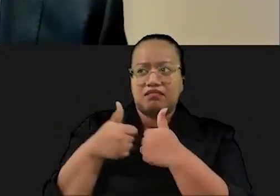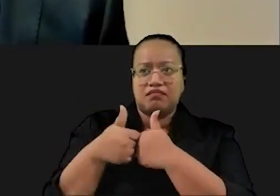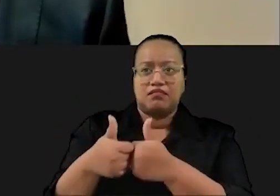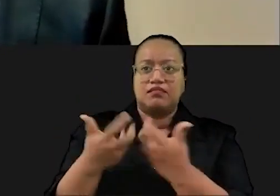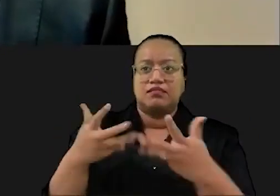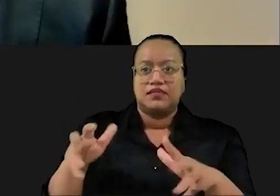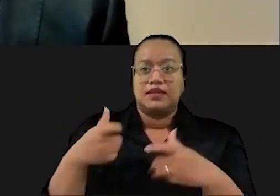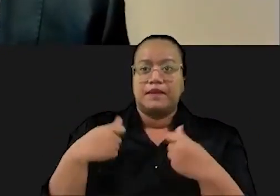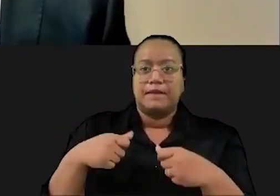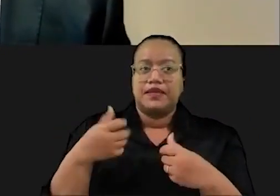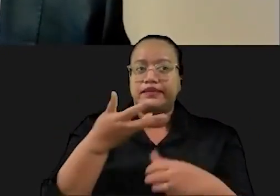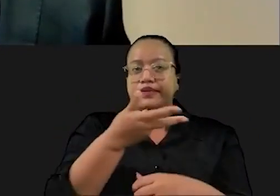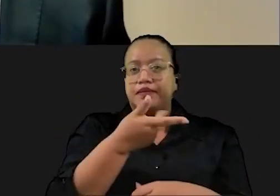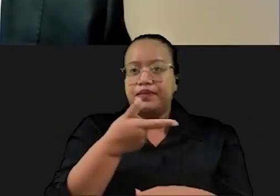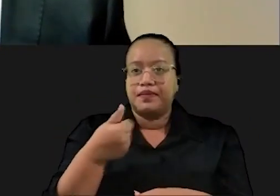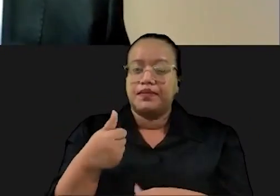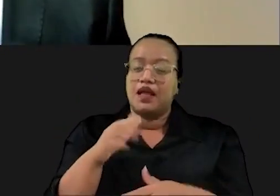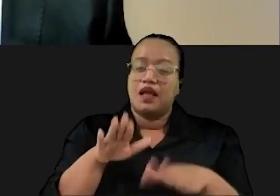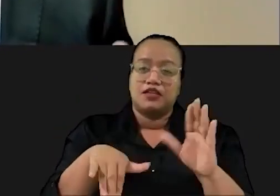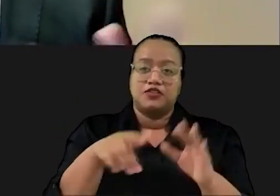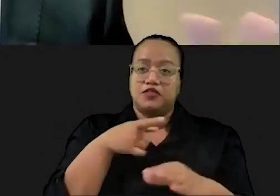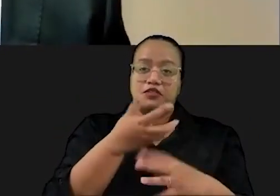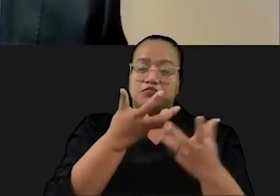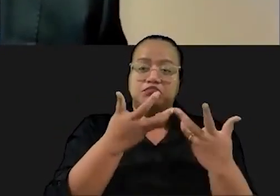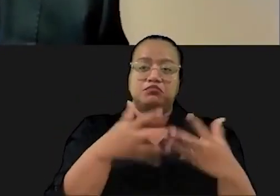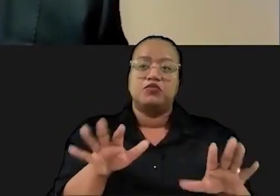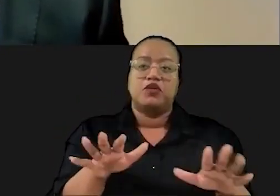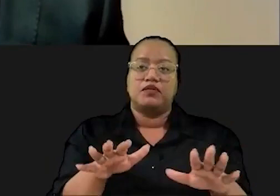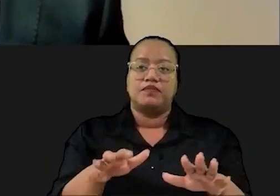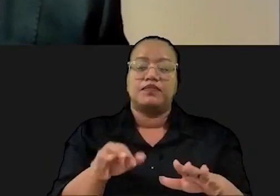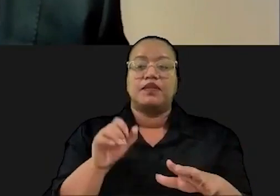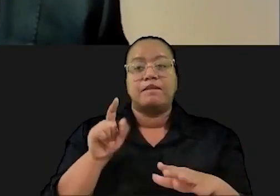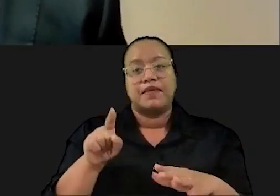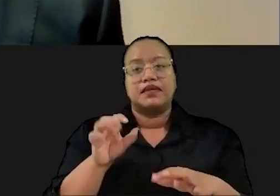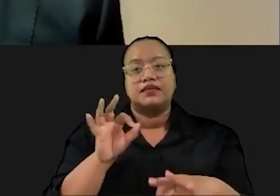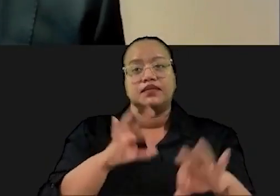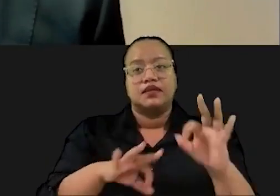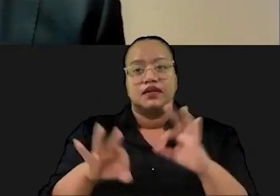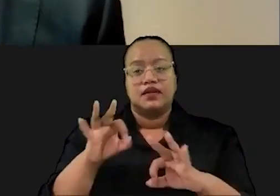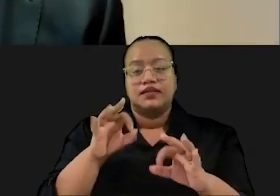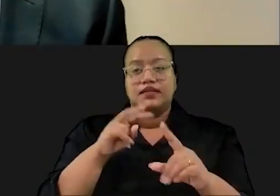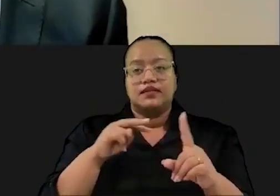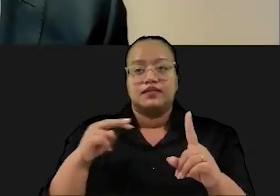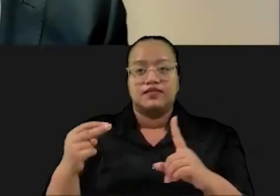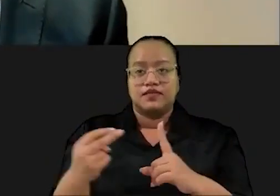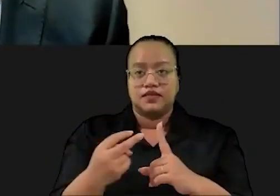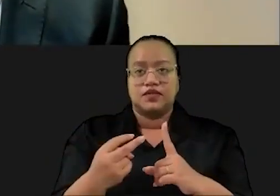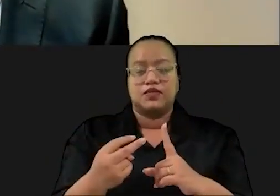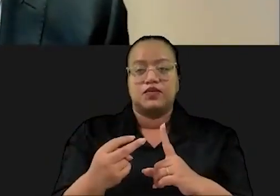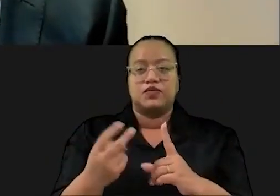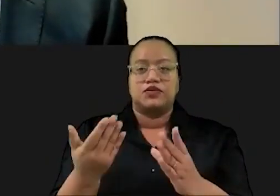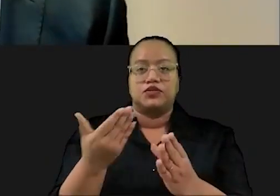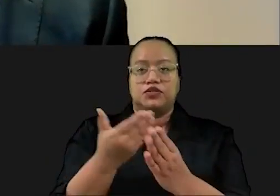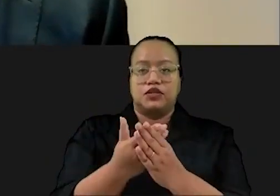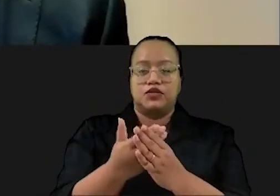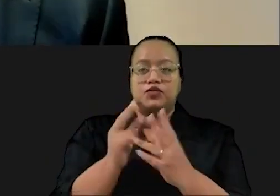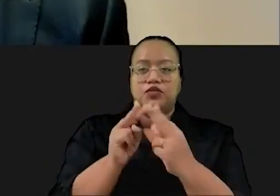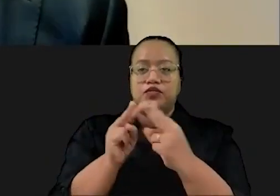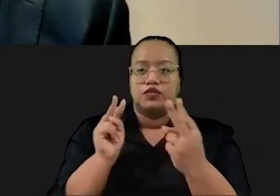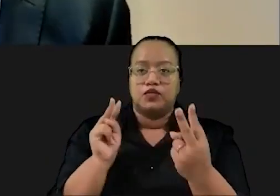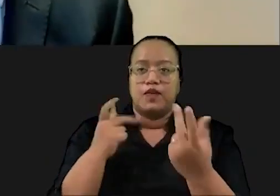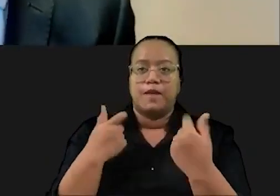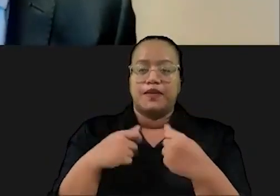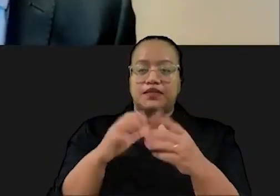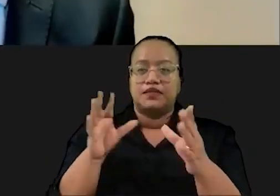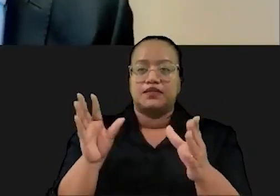convencidas. E a automação, nessa visão aqui de autos virtuais, ela precisa ser adicionada ao sistema processual. Não é algo que já